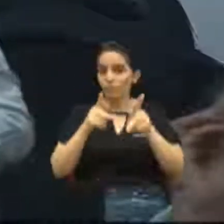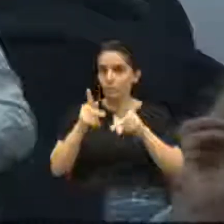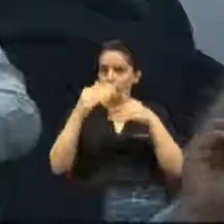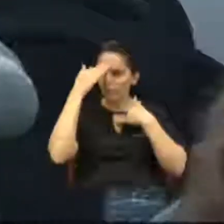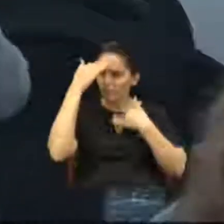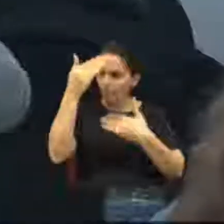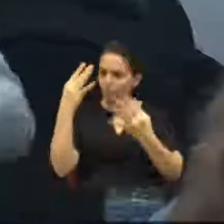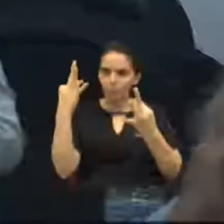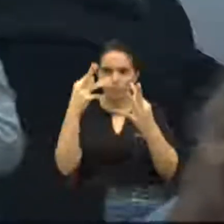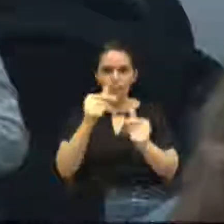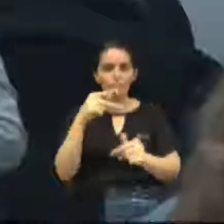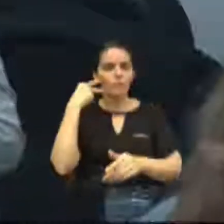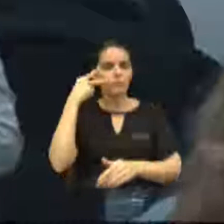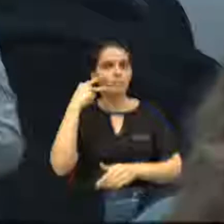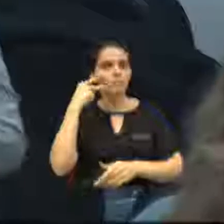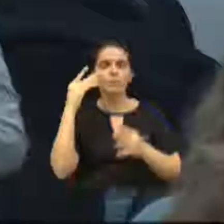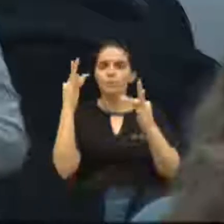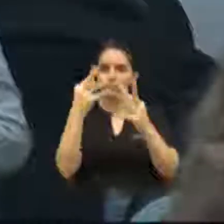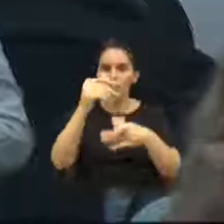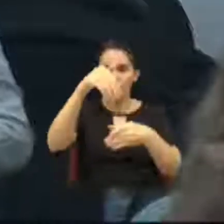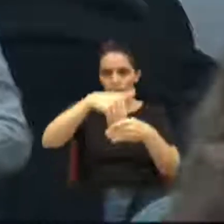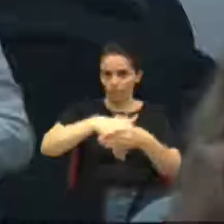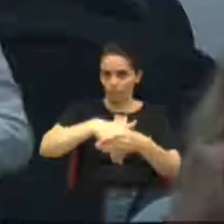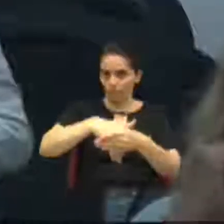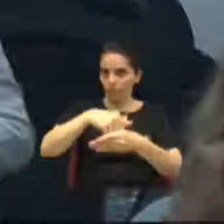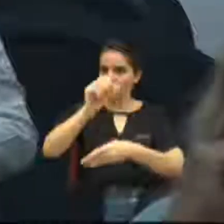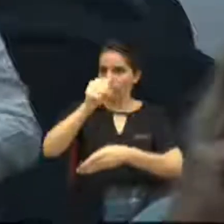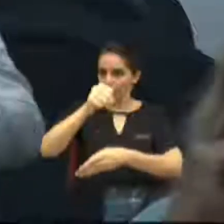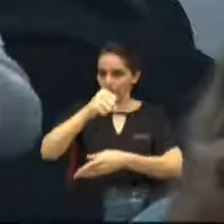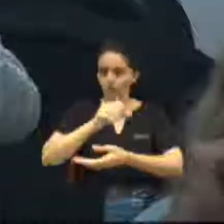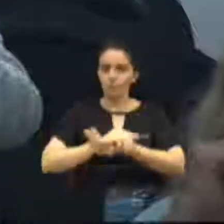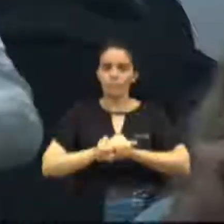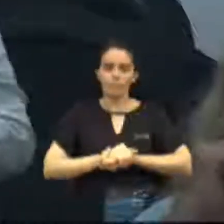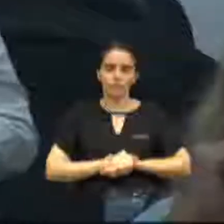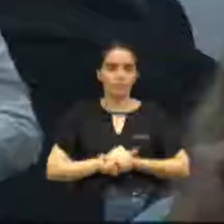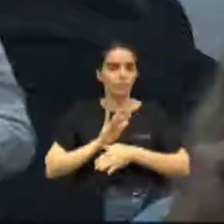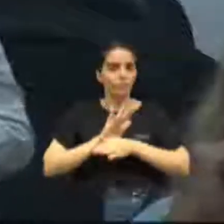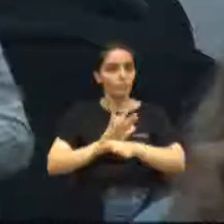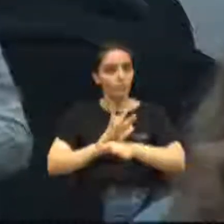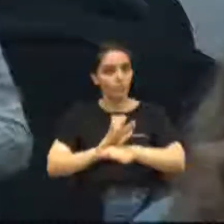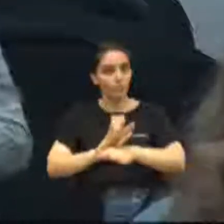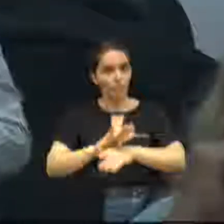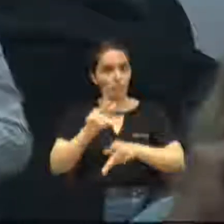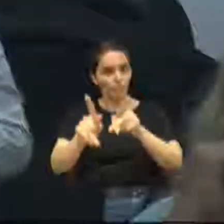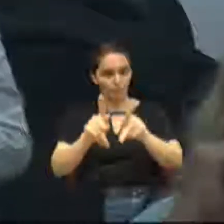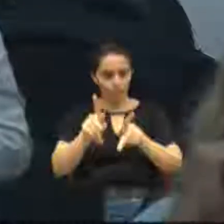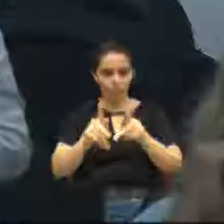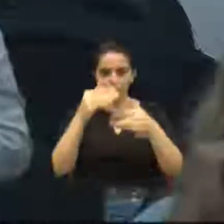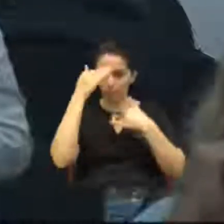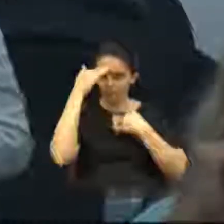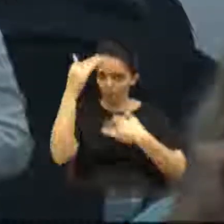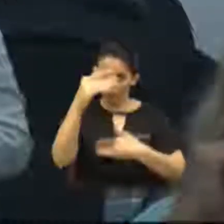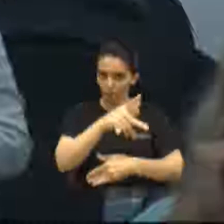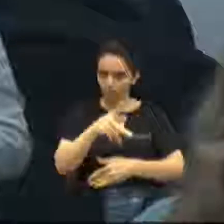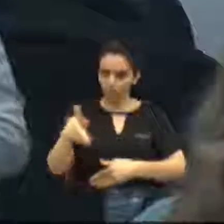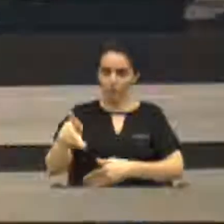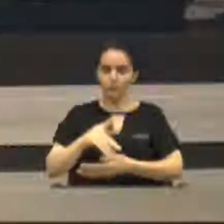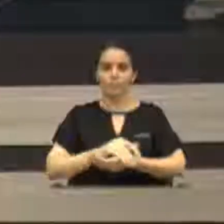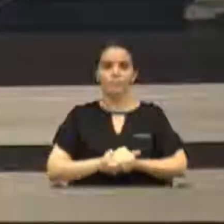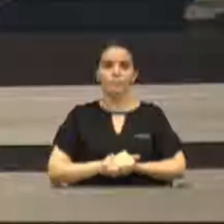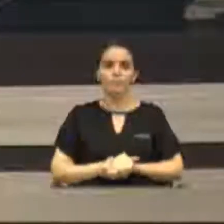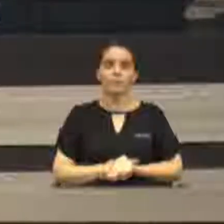vereadores, sem exceção, que votaram a favor desse projeto que vai ajudar muita população. Muito obrigado, senhor presidente.